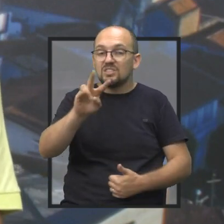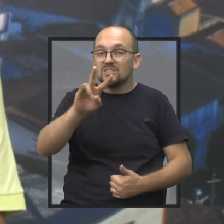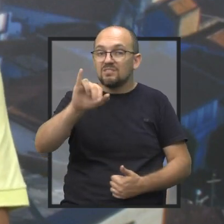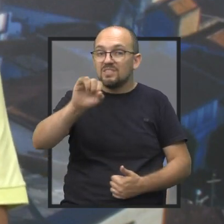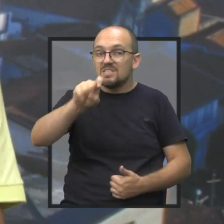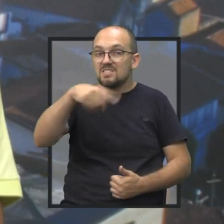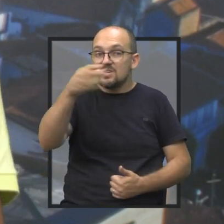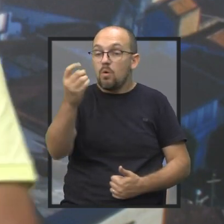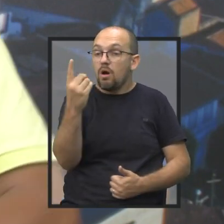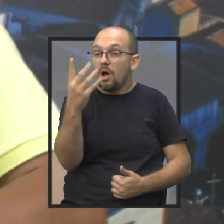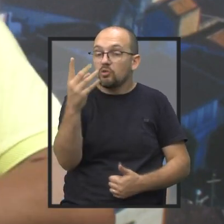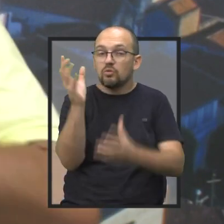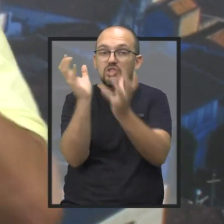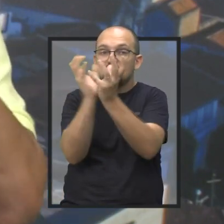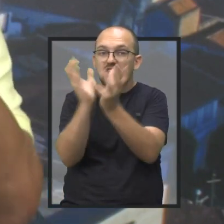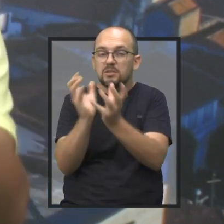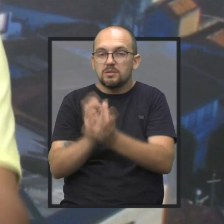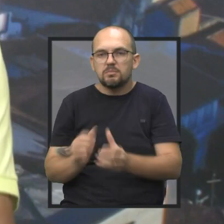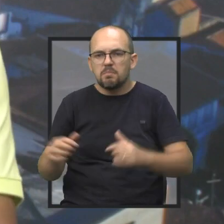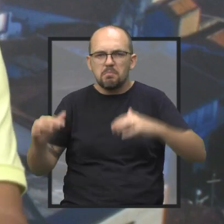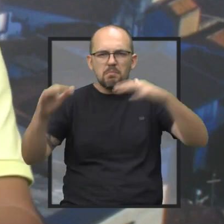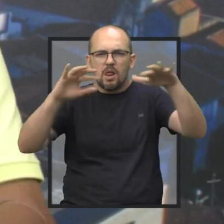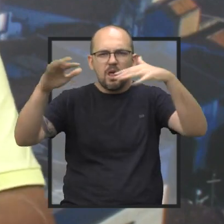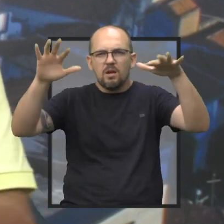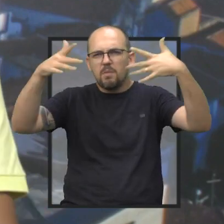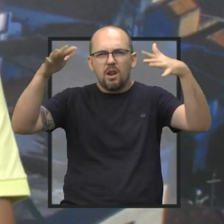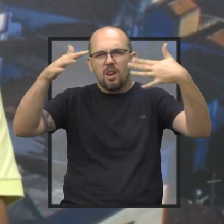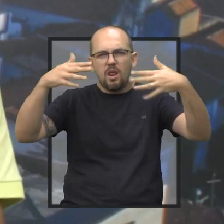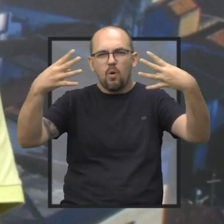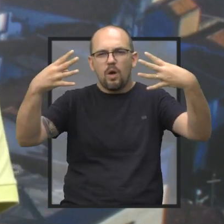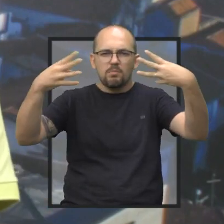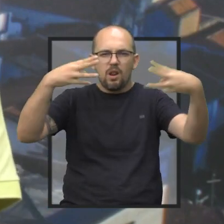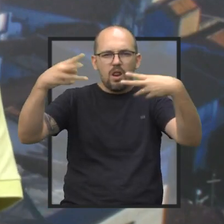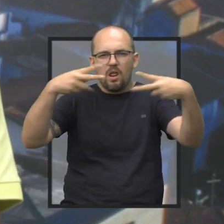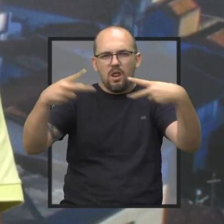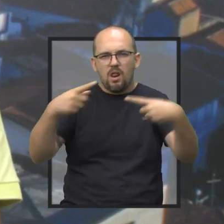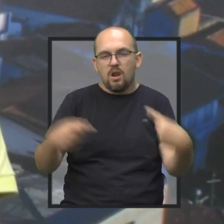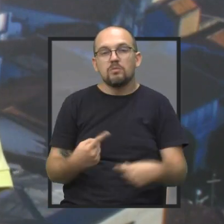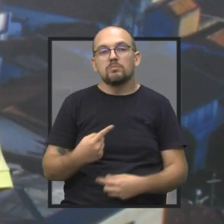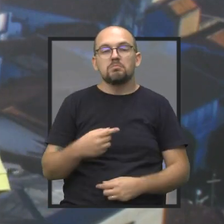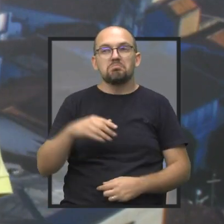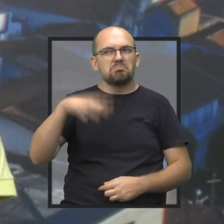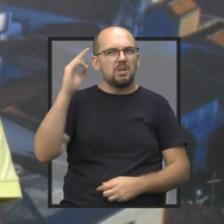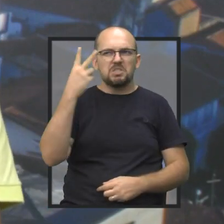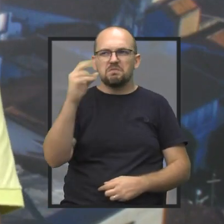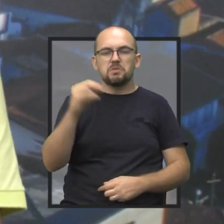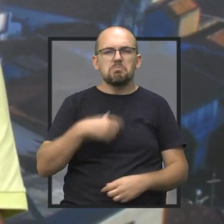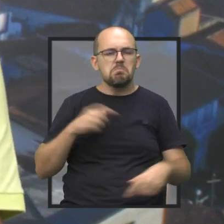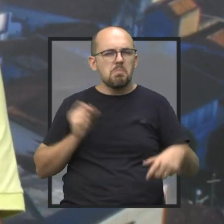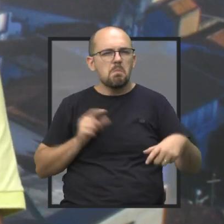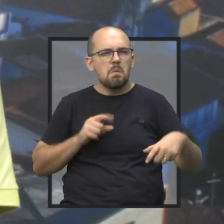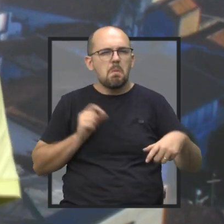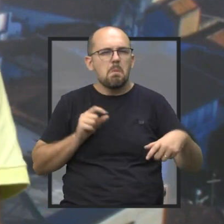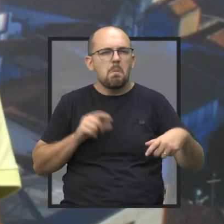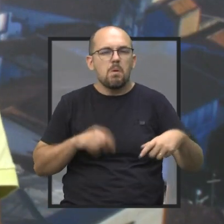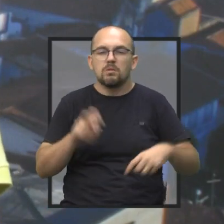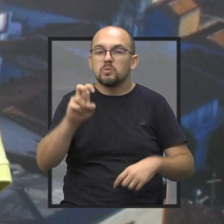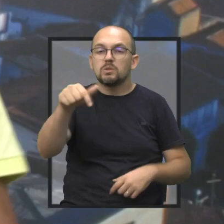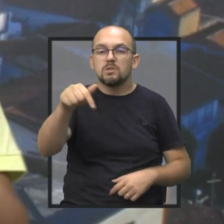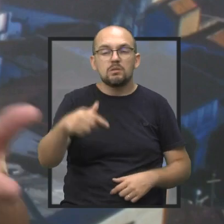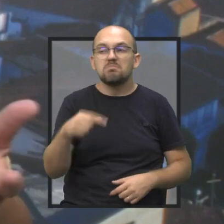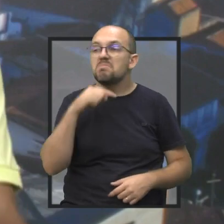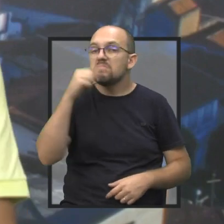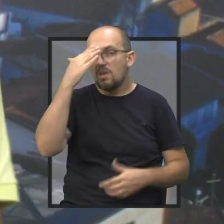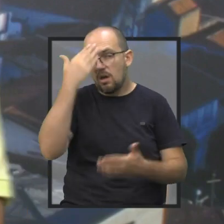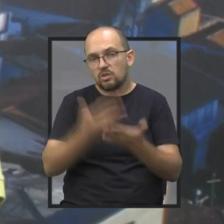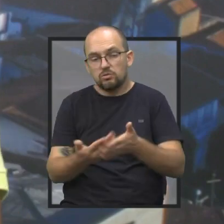todos entre si, depois classificou 8, tem mais de 20 partidas. Aí mesmo assim dá 4 gols, 3 por partida, e ninguém acredita.